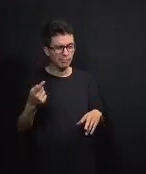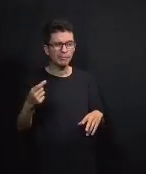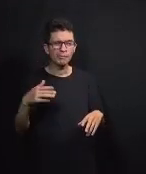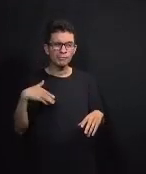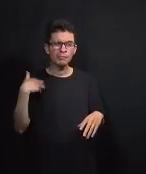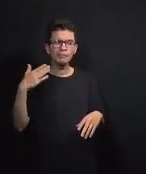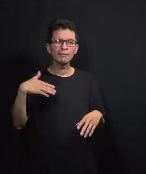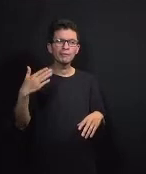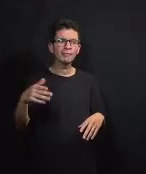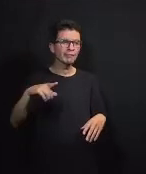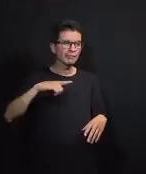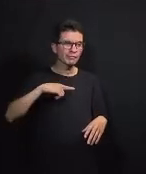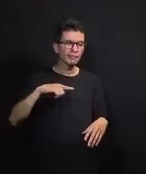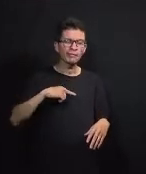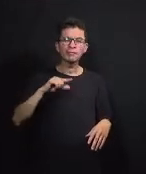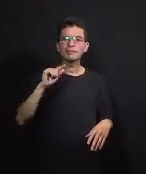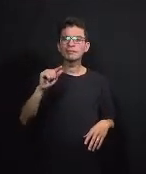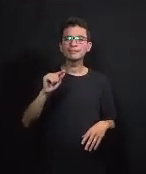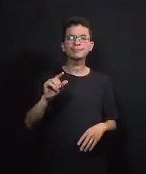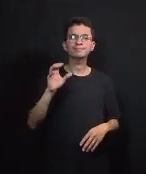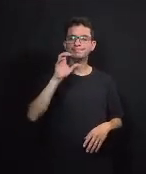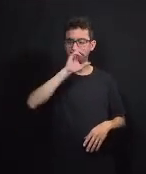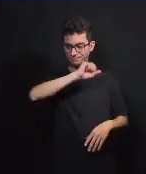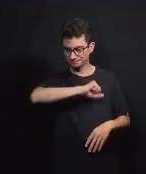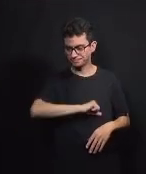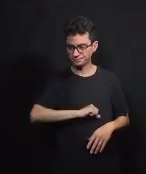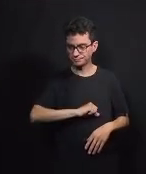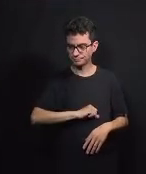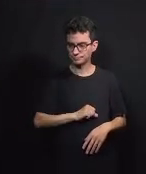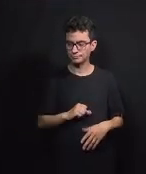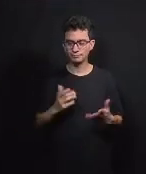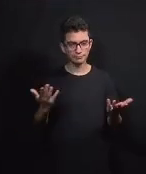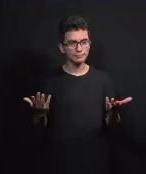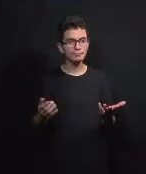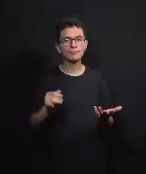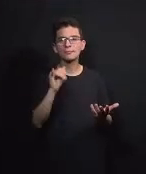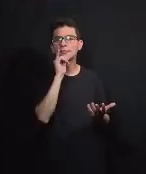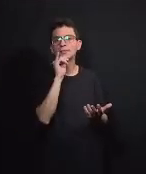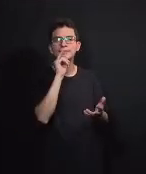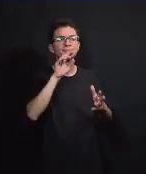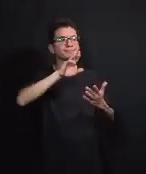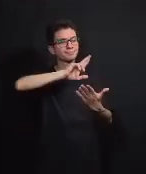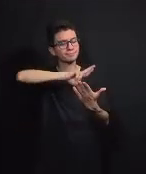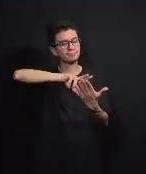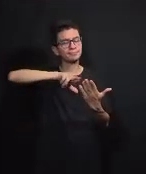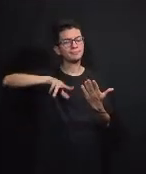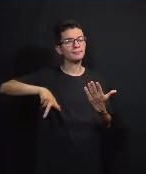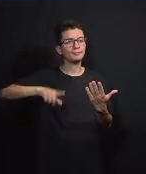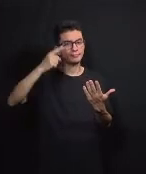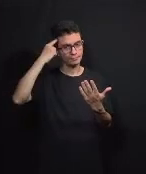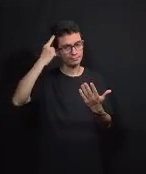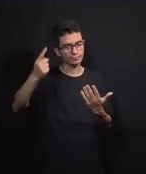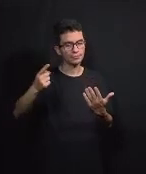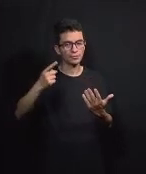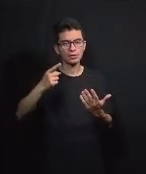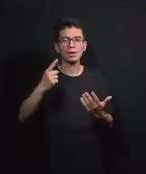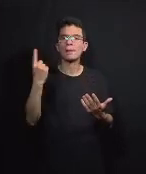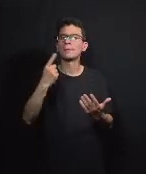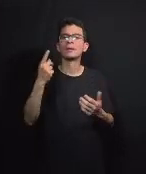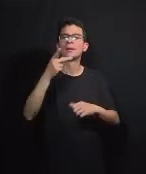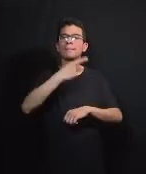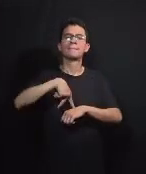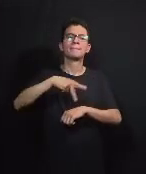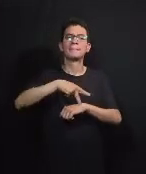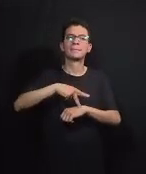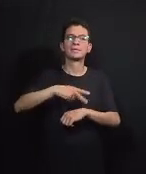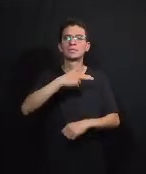um pouco rapidamente sobre diferentes exemplos, começando pela China. Nós